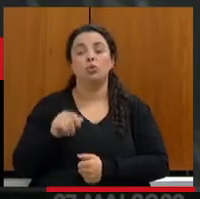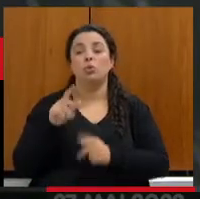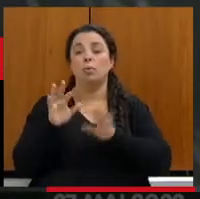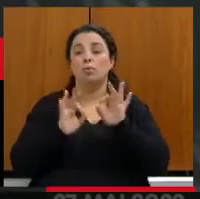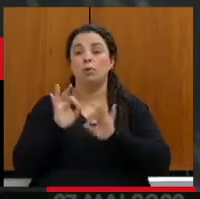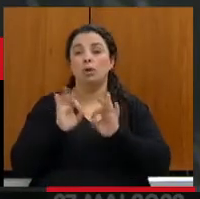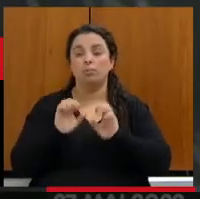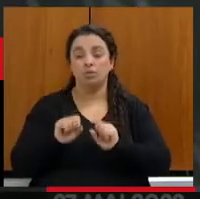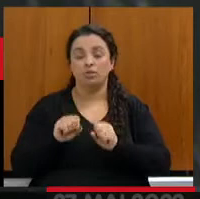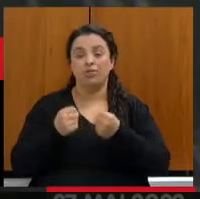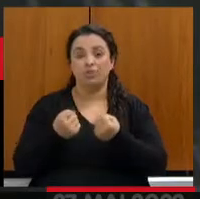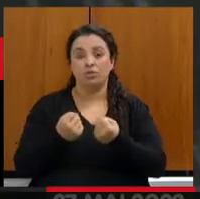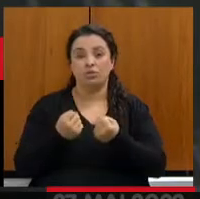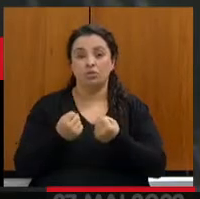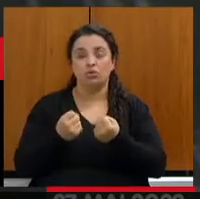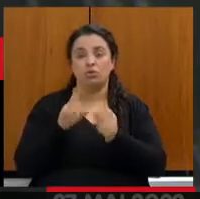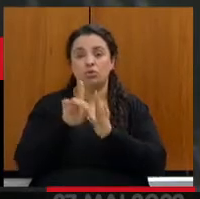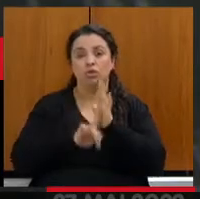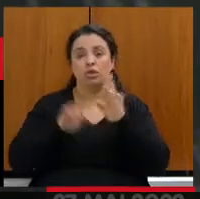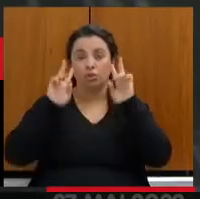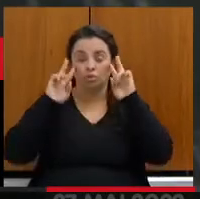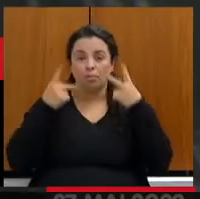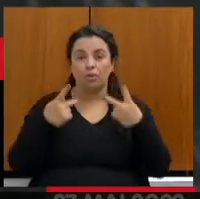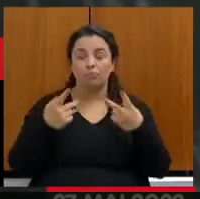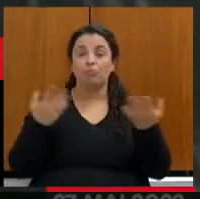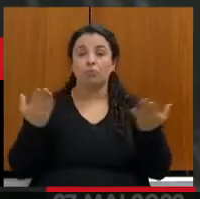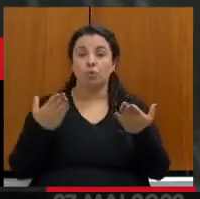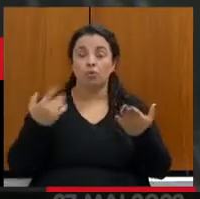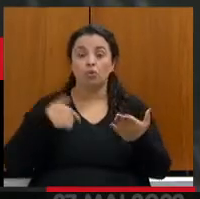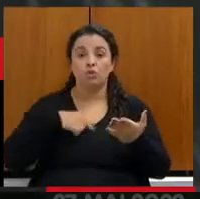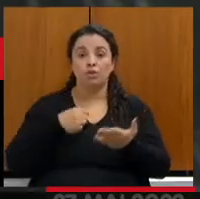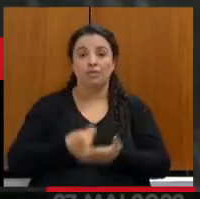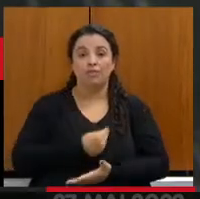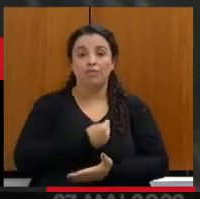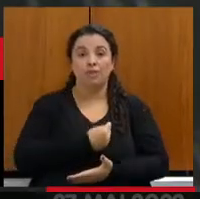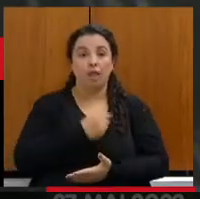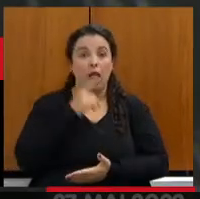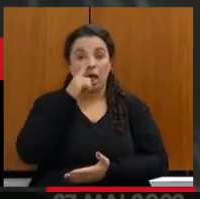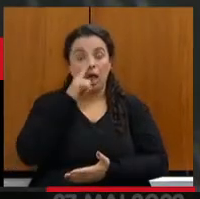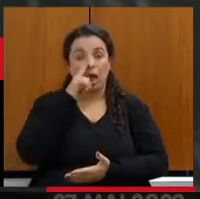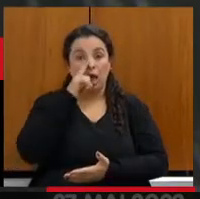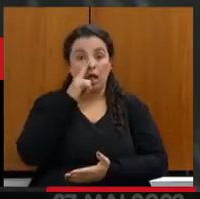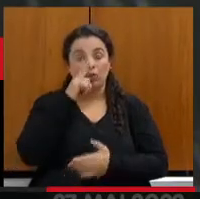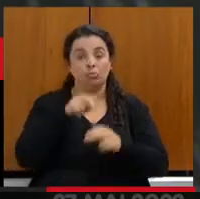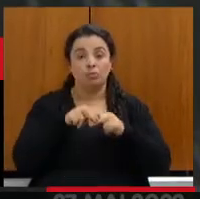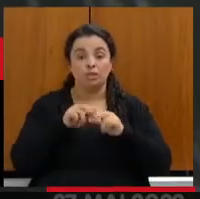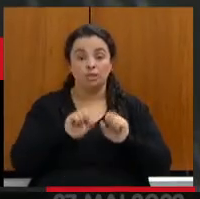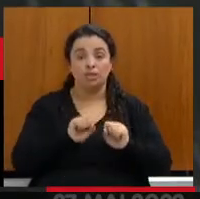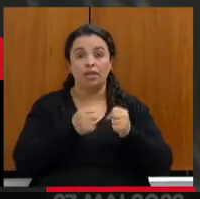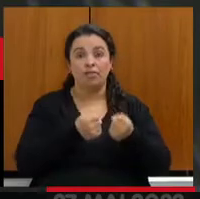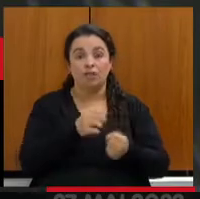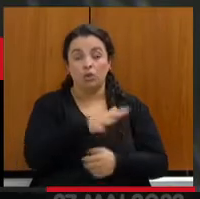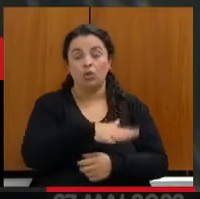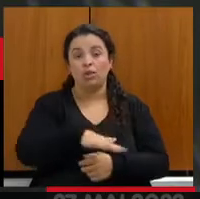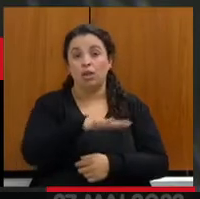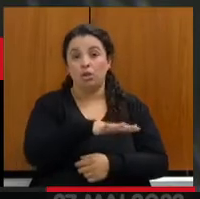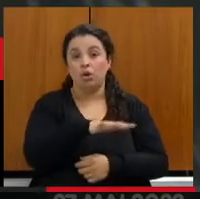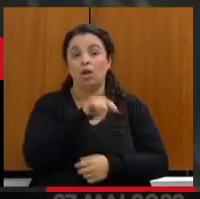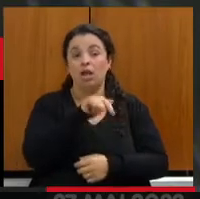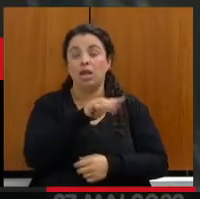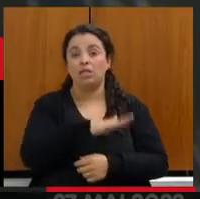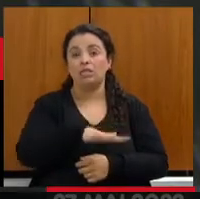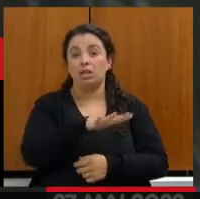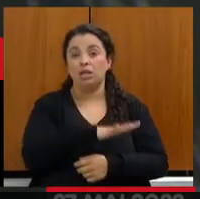está o perigo de vida por defender um território defender um território hoje que